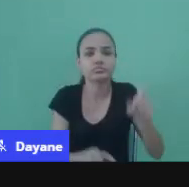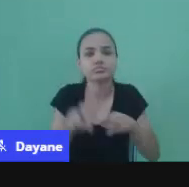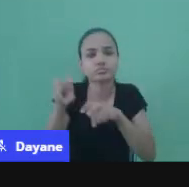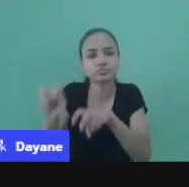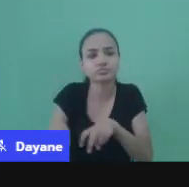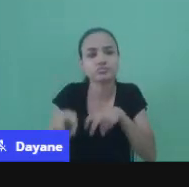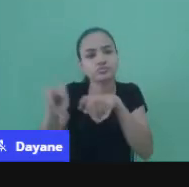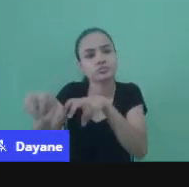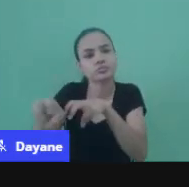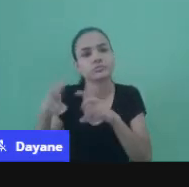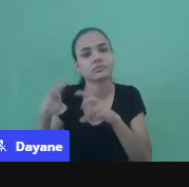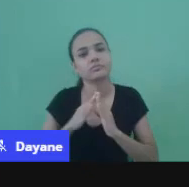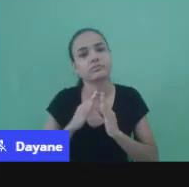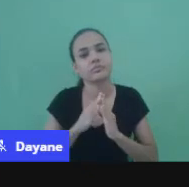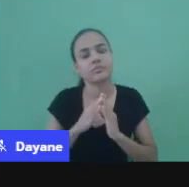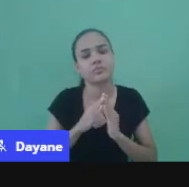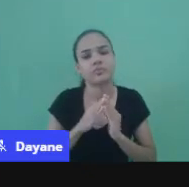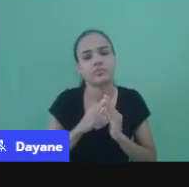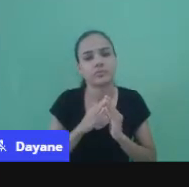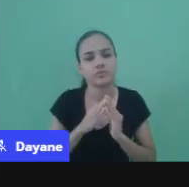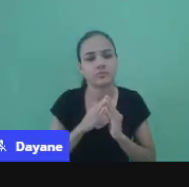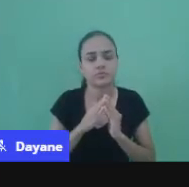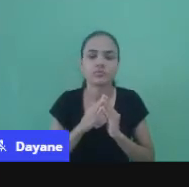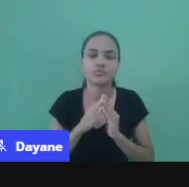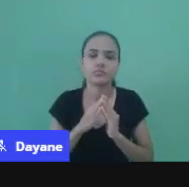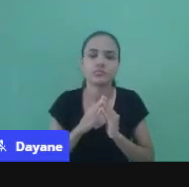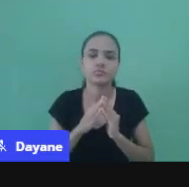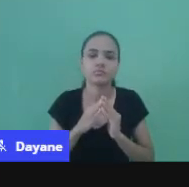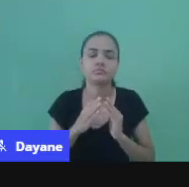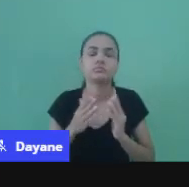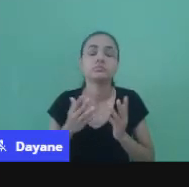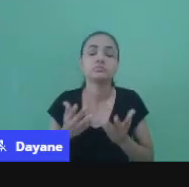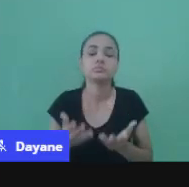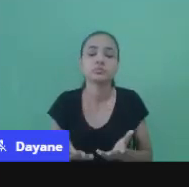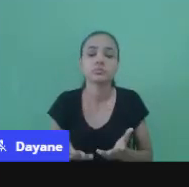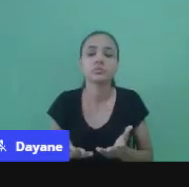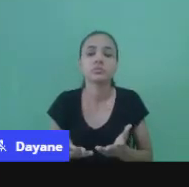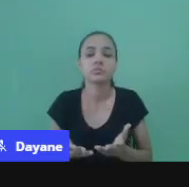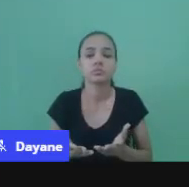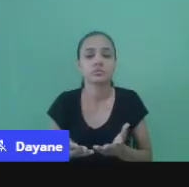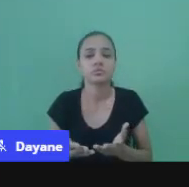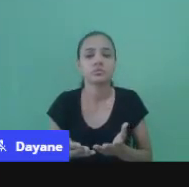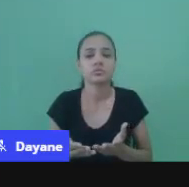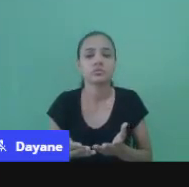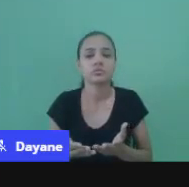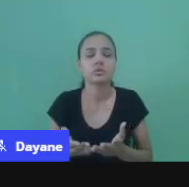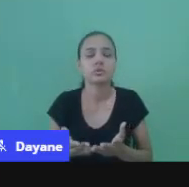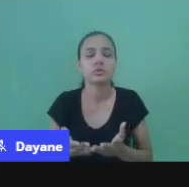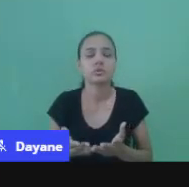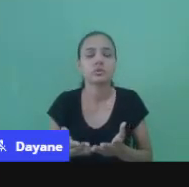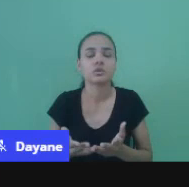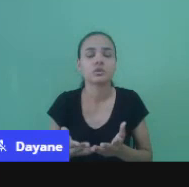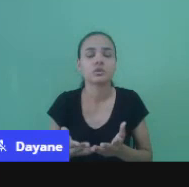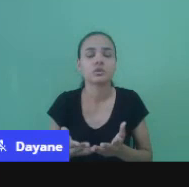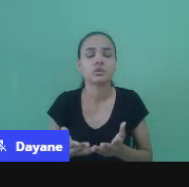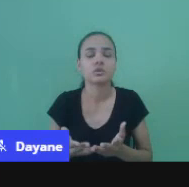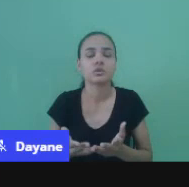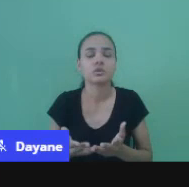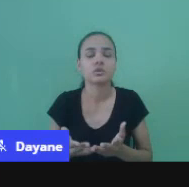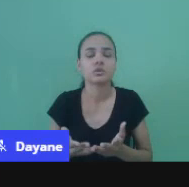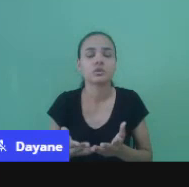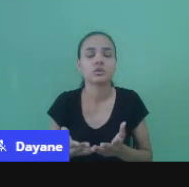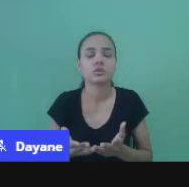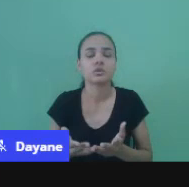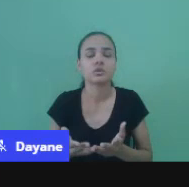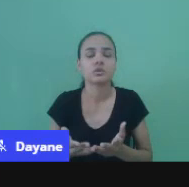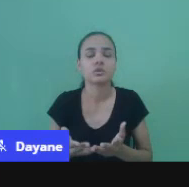para manter a biodiversidade do Brasil. É realmente insuficiente. E com a ajuda dos proprietários, a gente pode